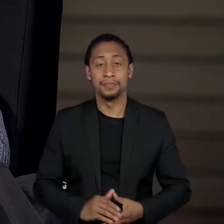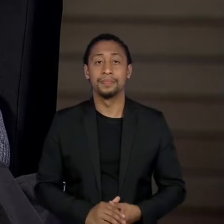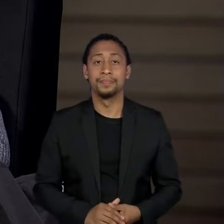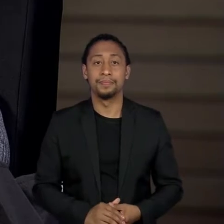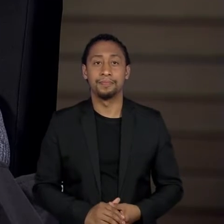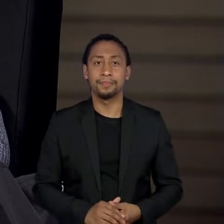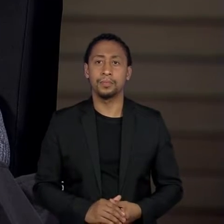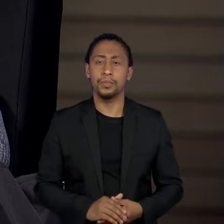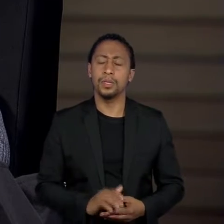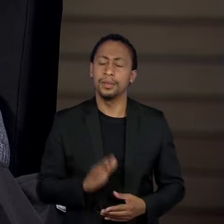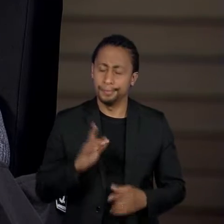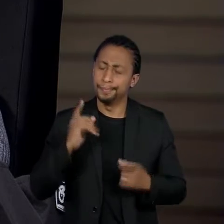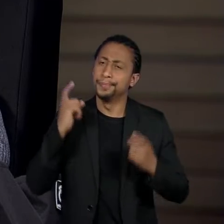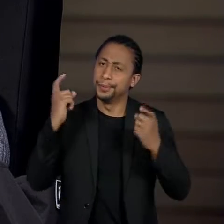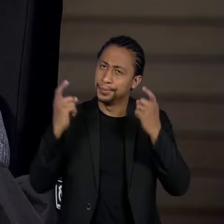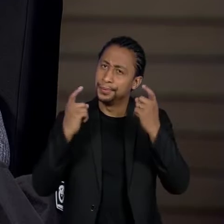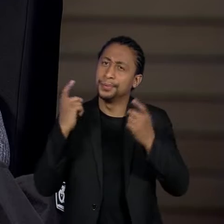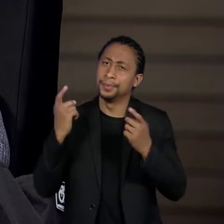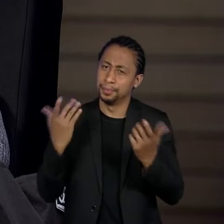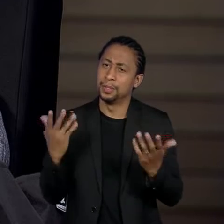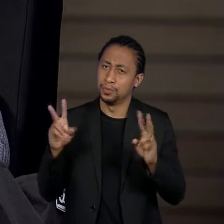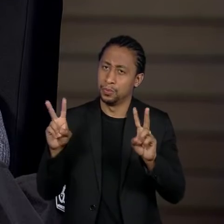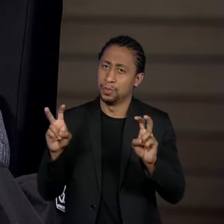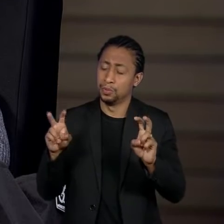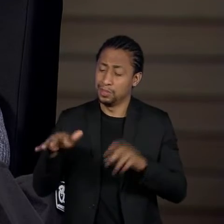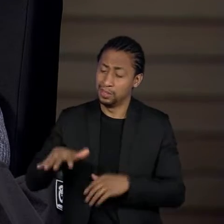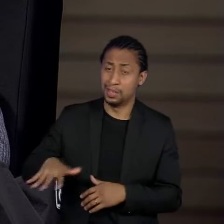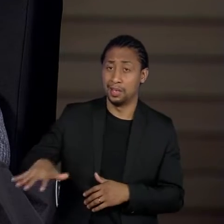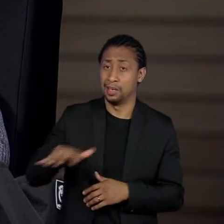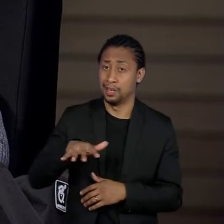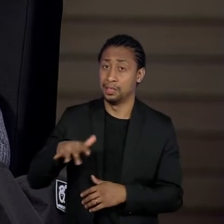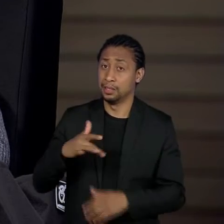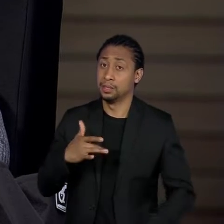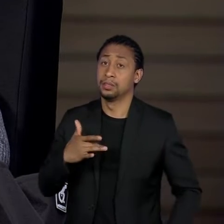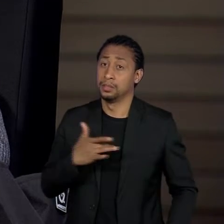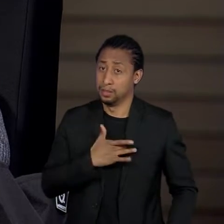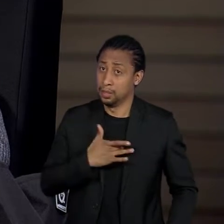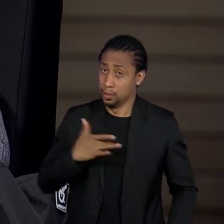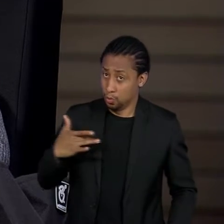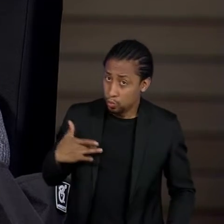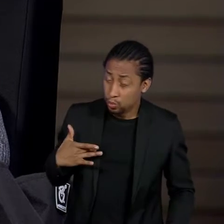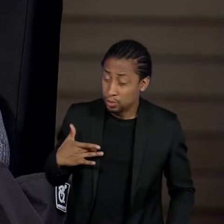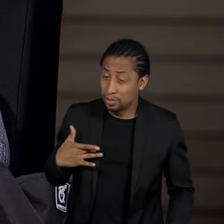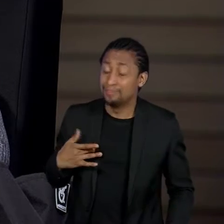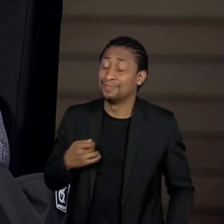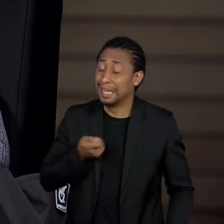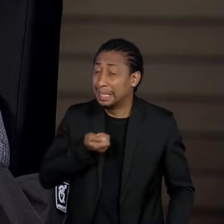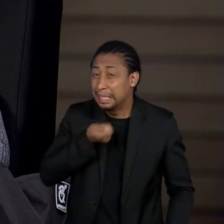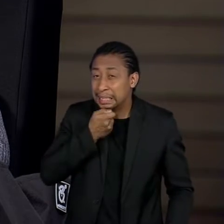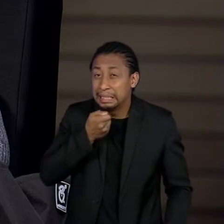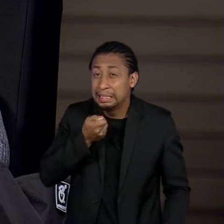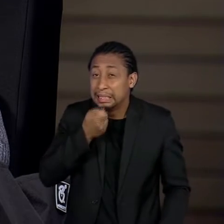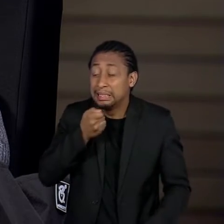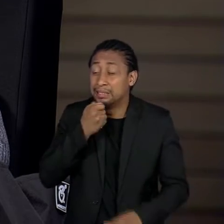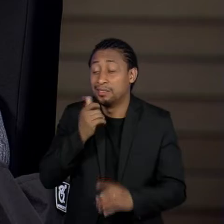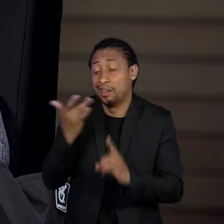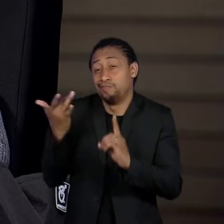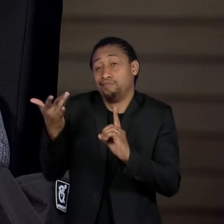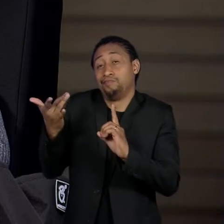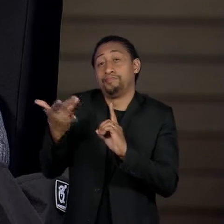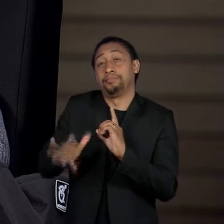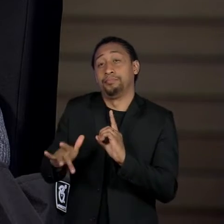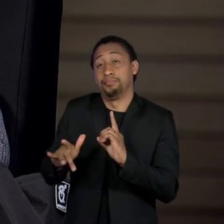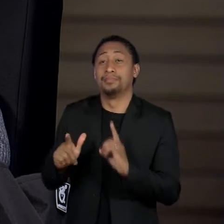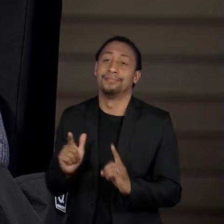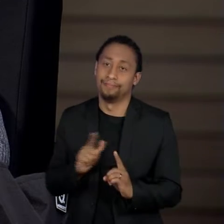é preocupante porque, assim, na saúde a gente ainda está numa vivência muito capacitista, muito focado numa